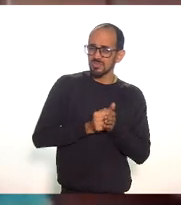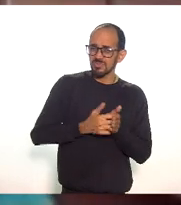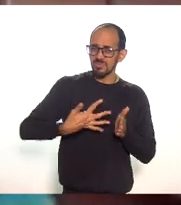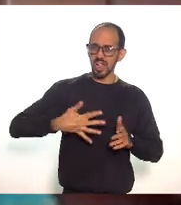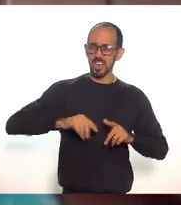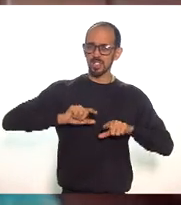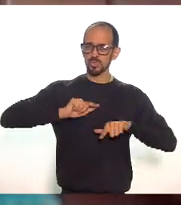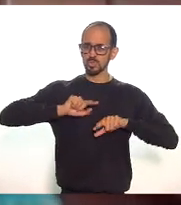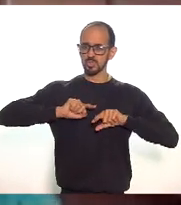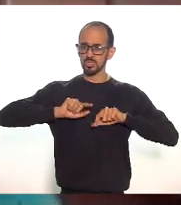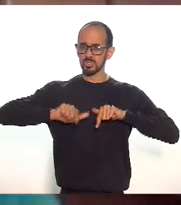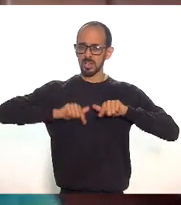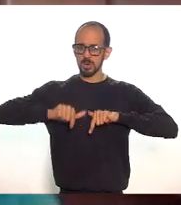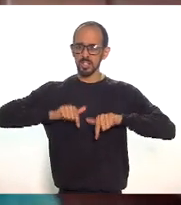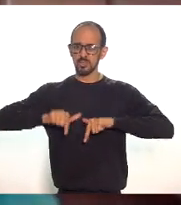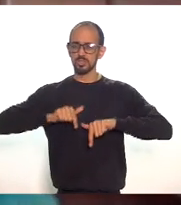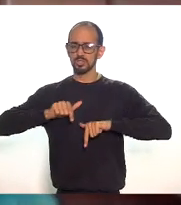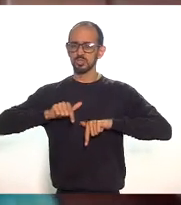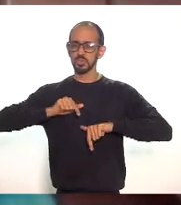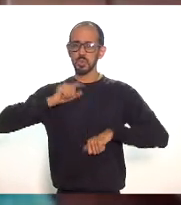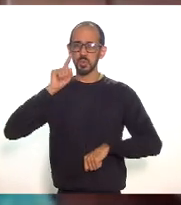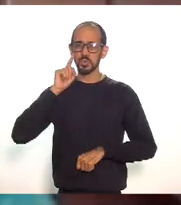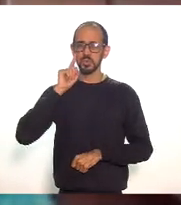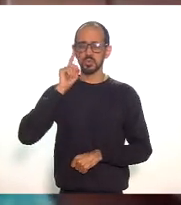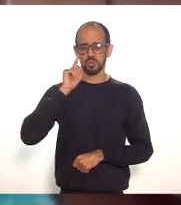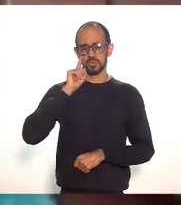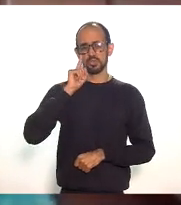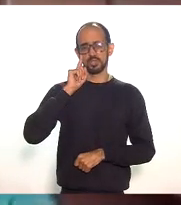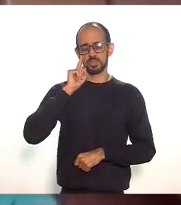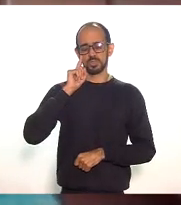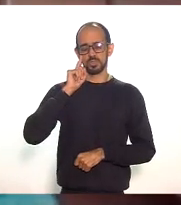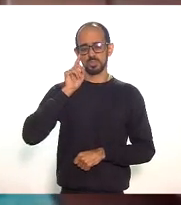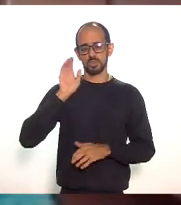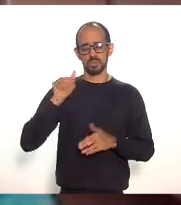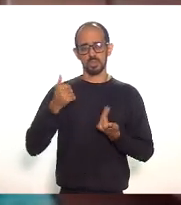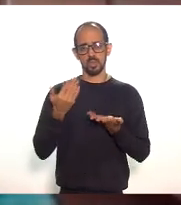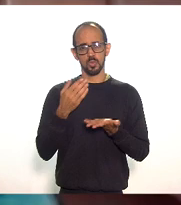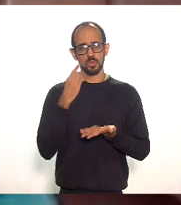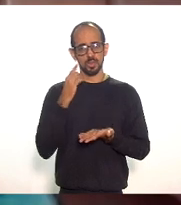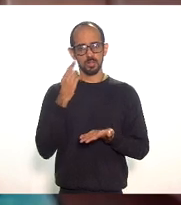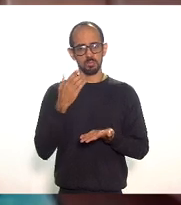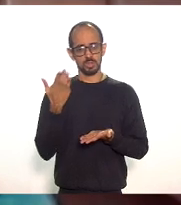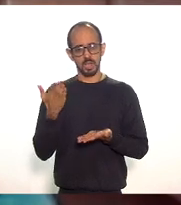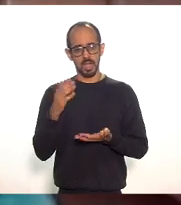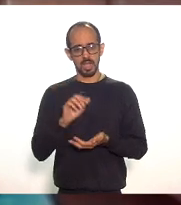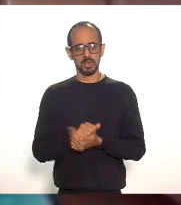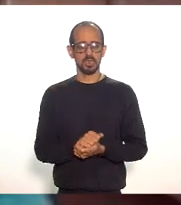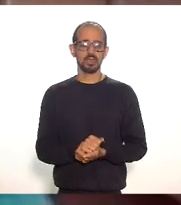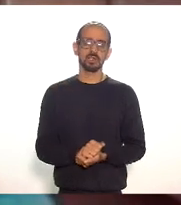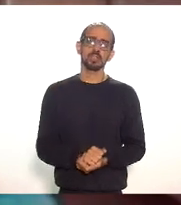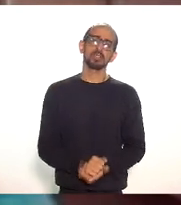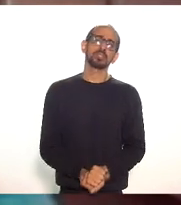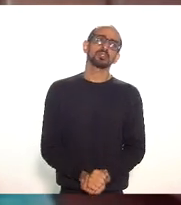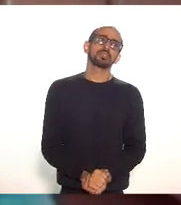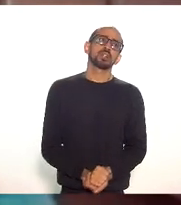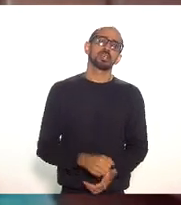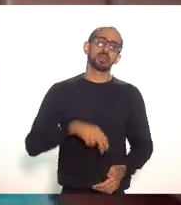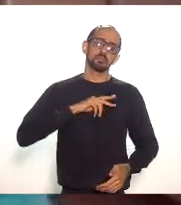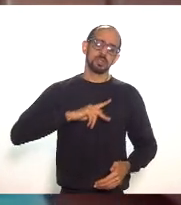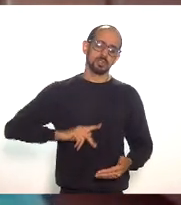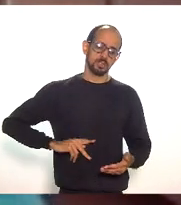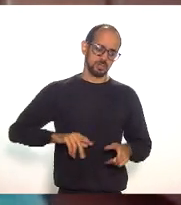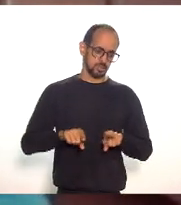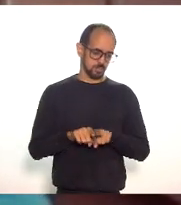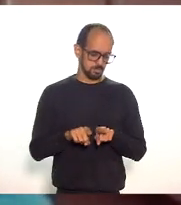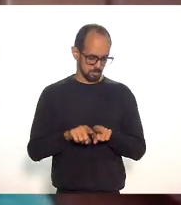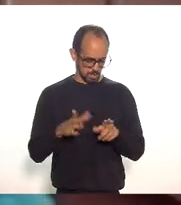trabalhadoras todos os dias, deputada Zinha, presidente e demais deputados e